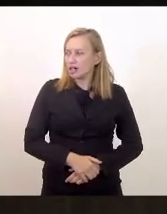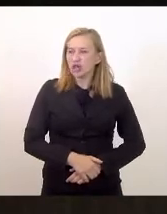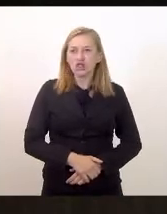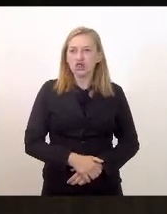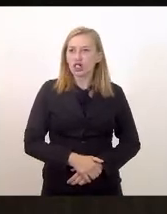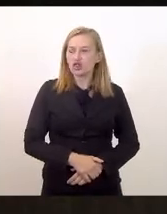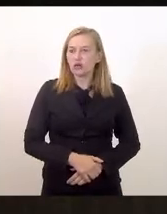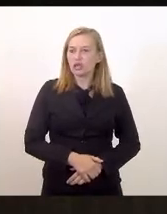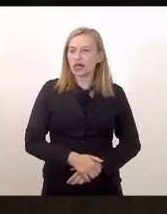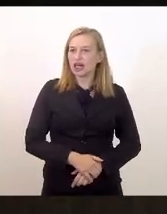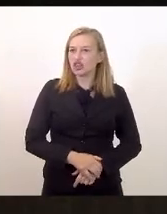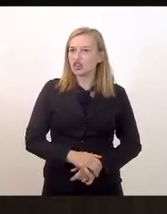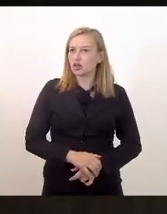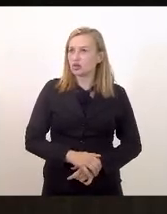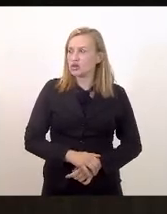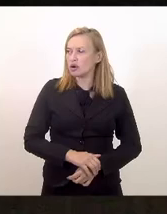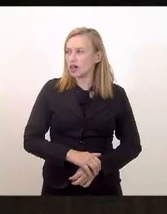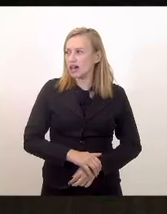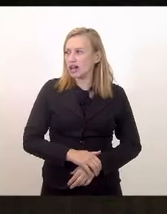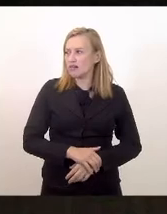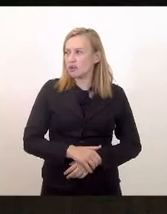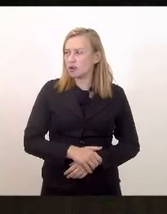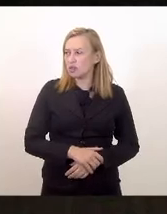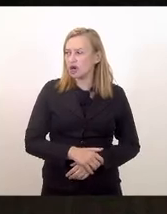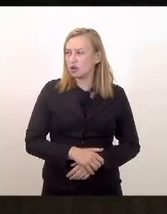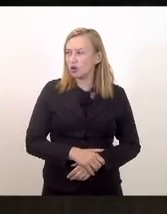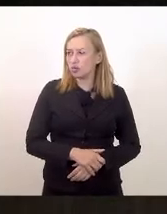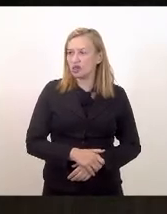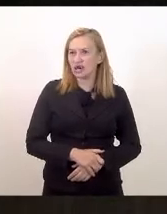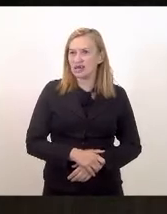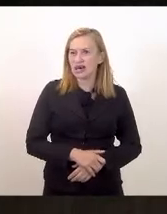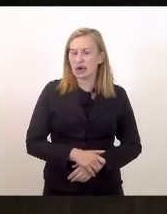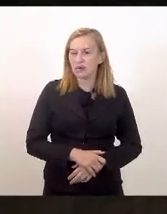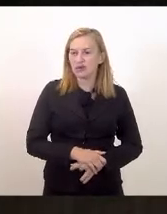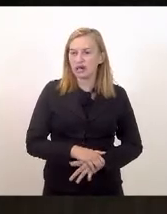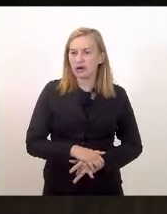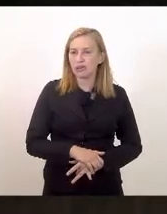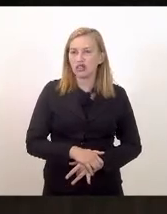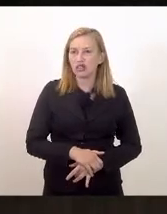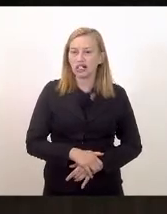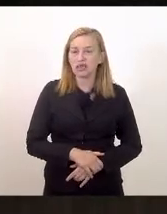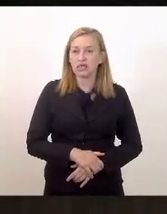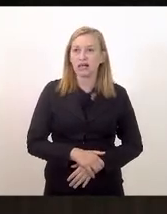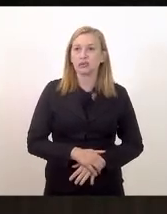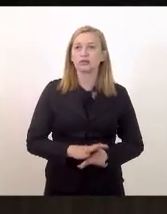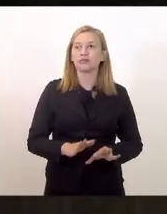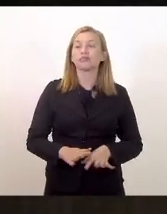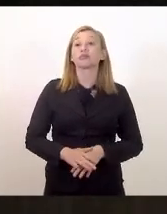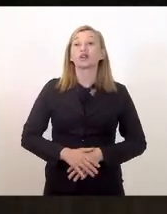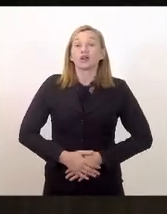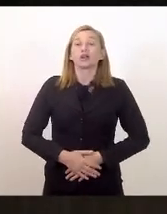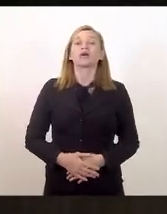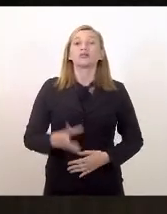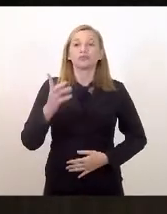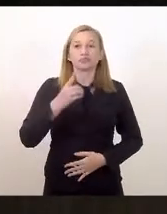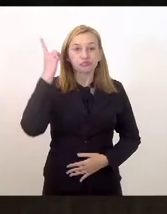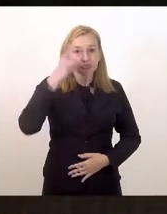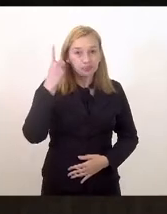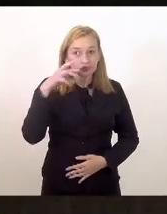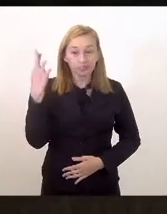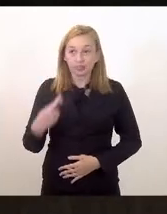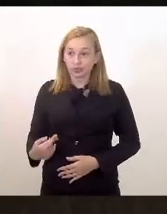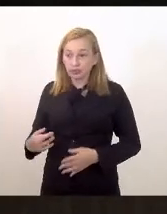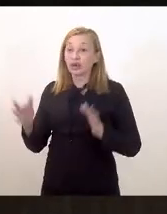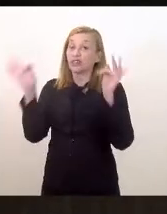mas dos municípios daquela região. E a deputada Renata foi muito feliz. Nós estamos aí com